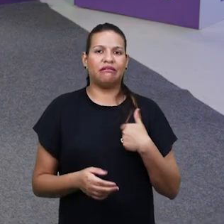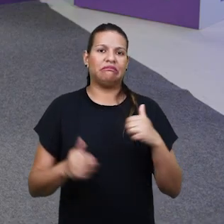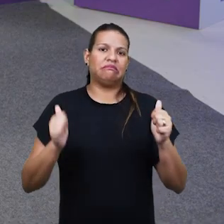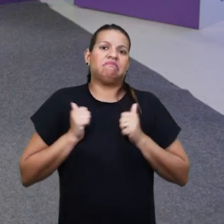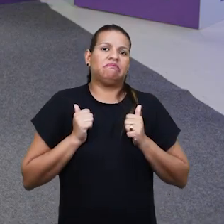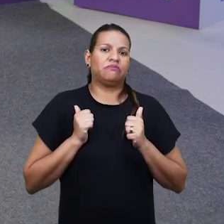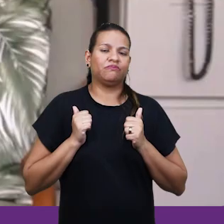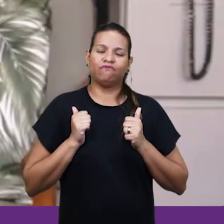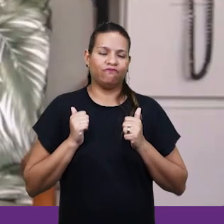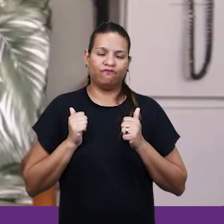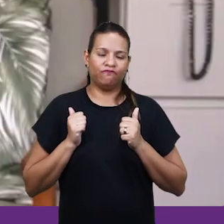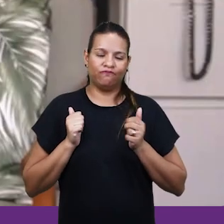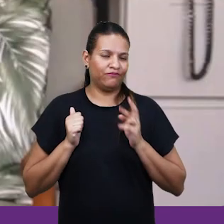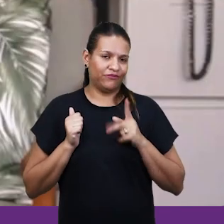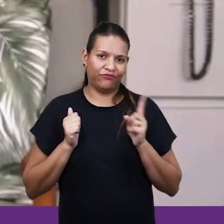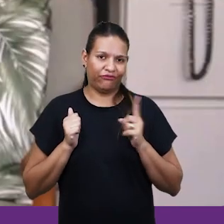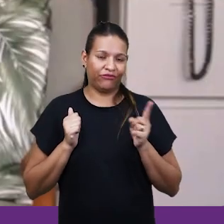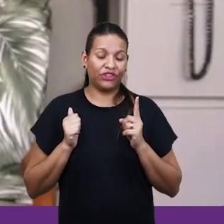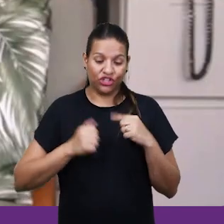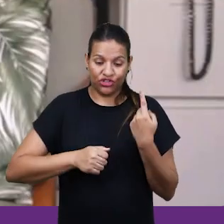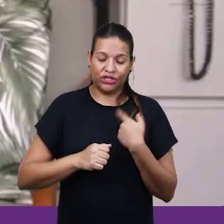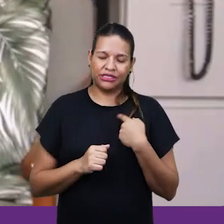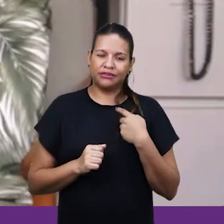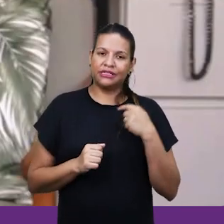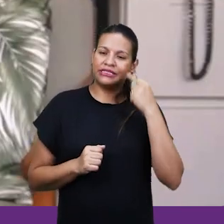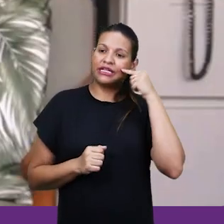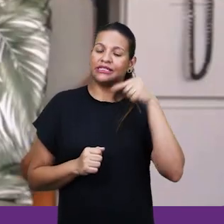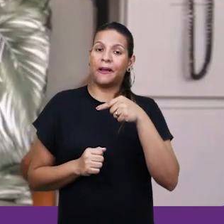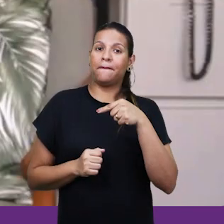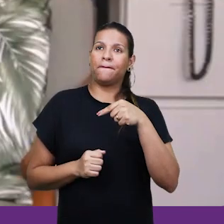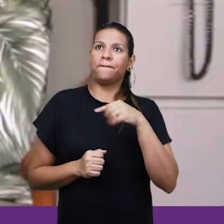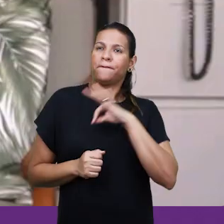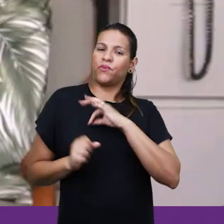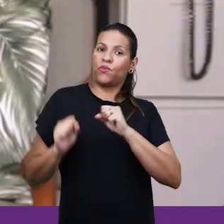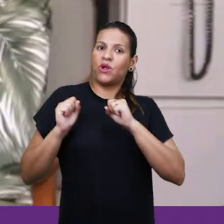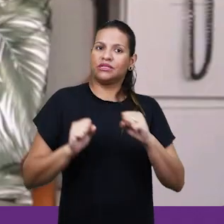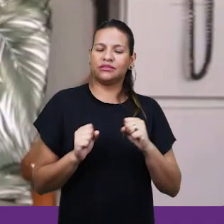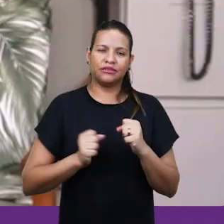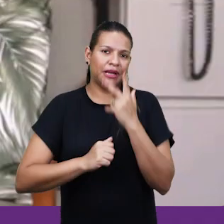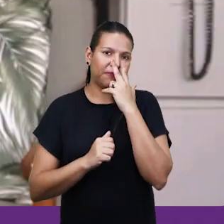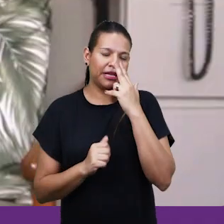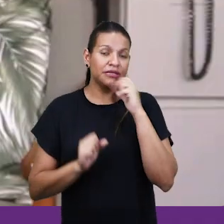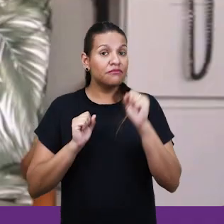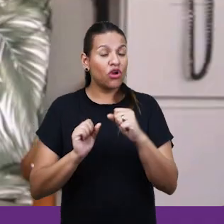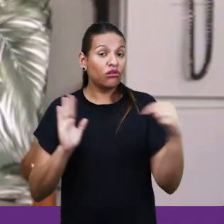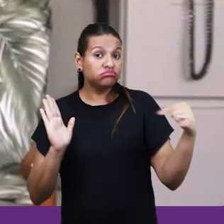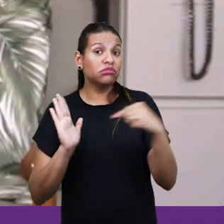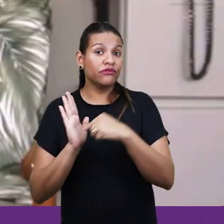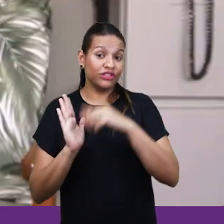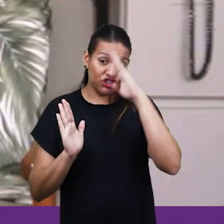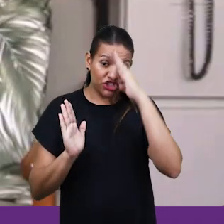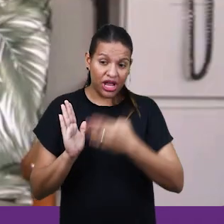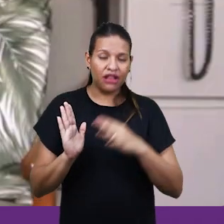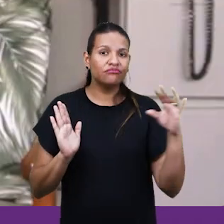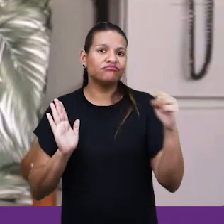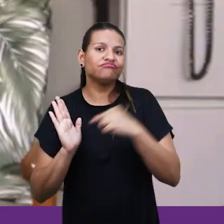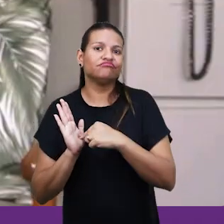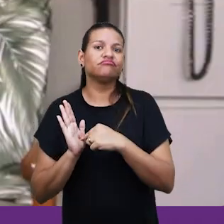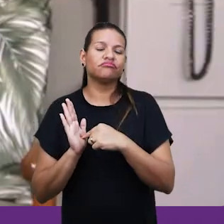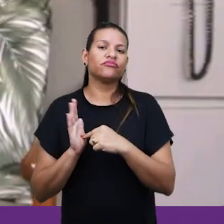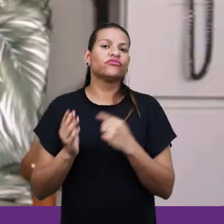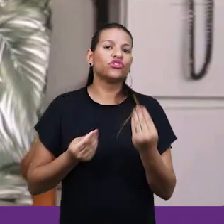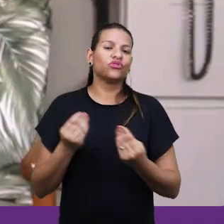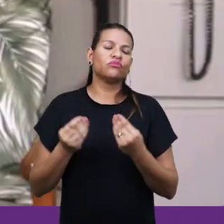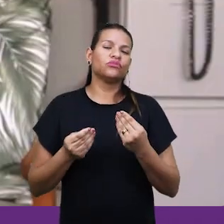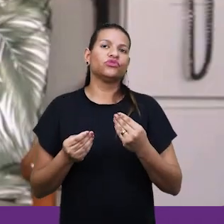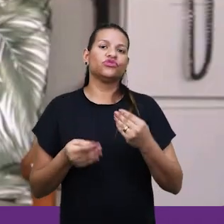de demanda, de pedido, né? Então a inércia não é uma característica na Justiça Eleitoral nessa perspectiva do poder de polícia. Então é